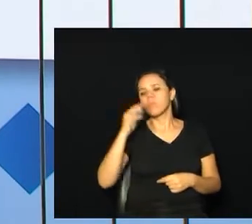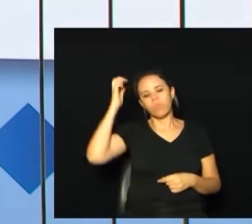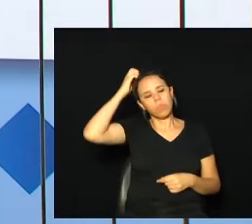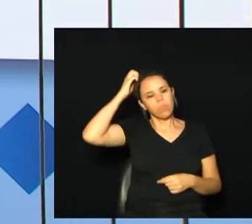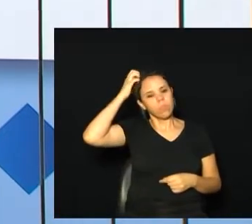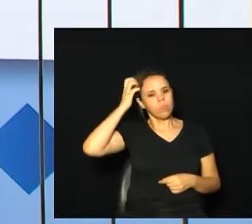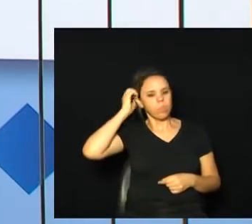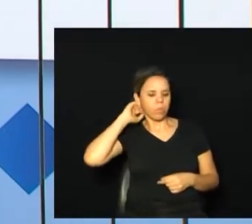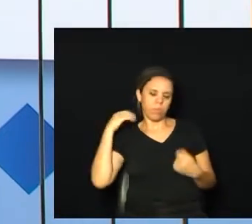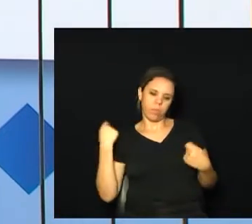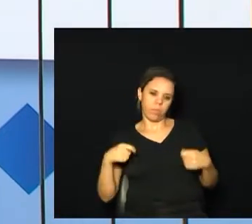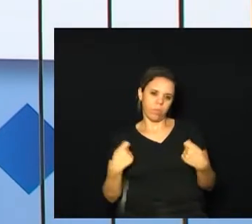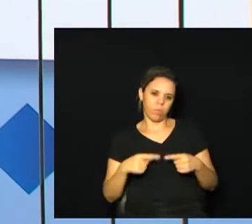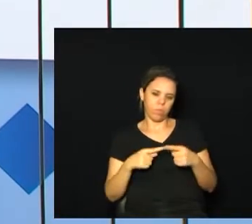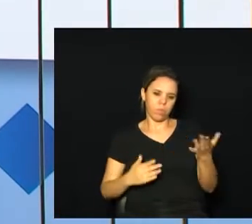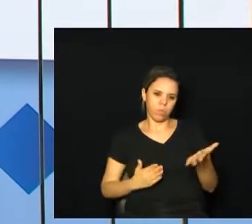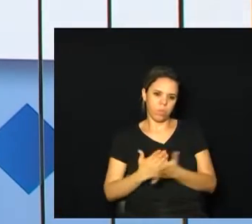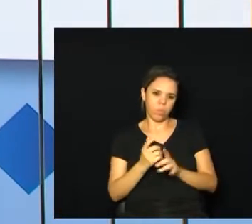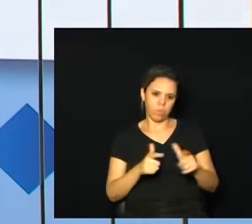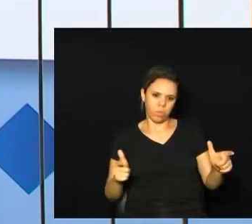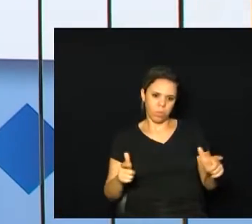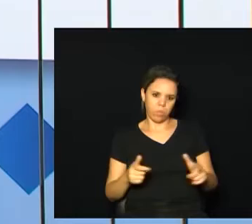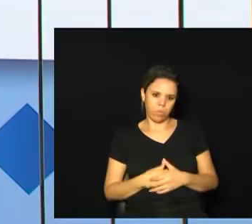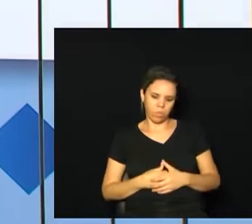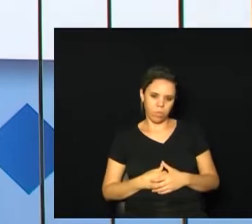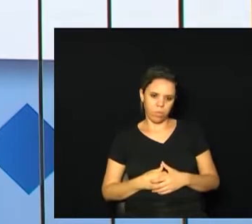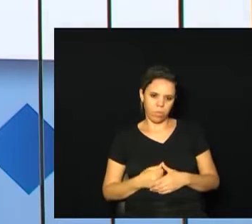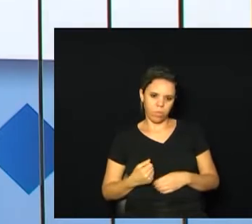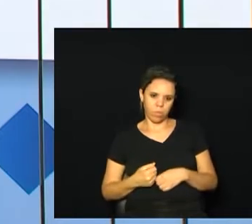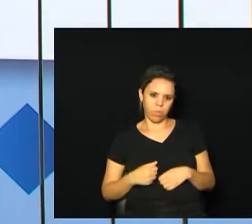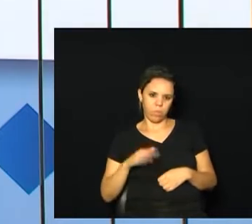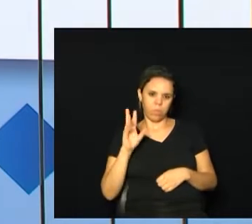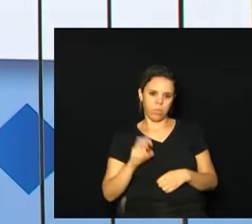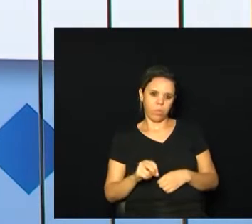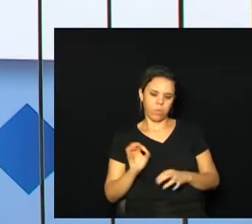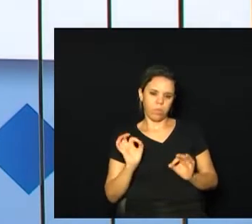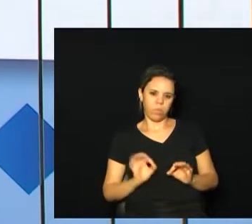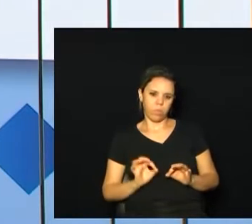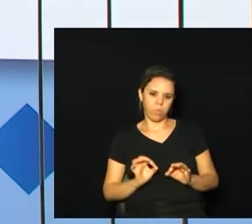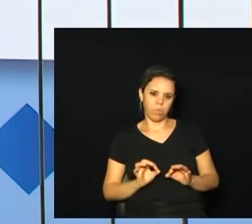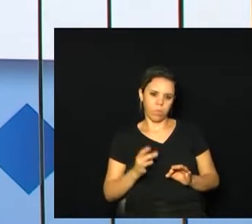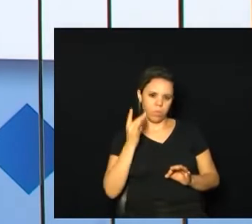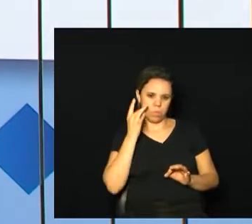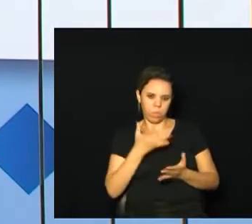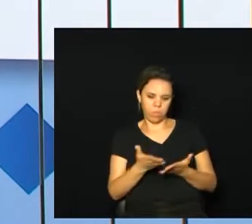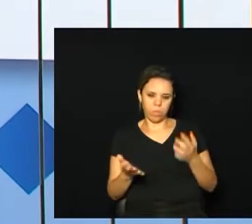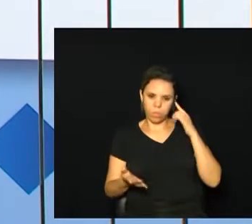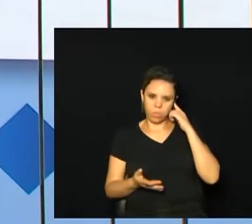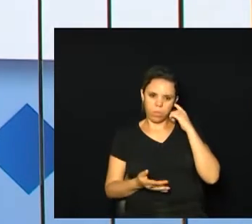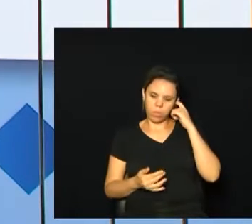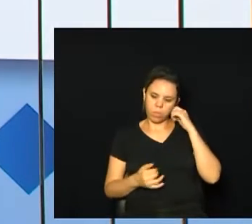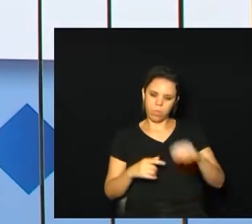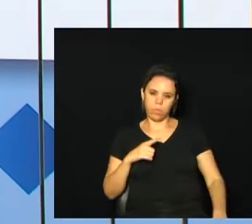Osseri. Era necessária a aprovação da maioria simples, ou seja, mais de 50% dos presentes para que a